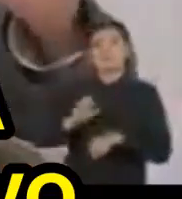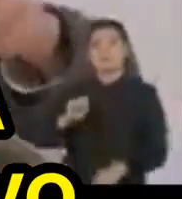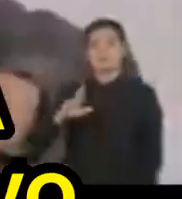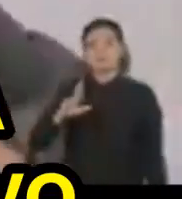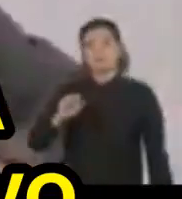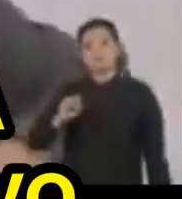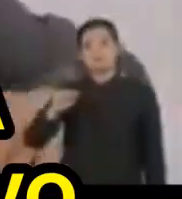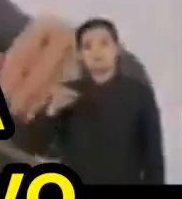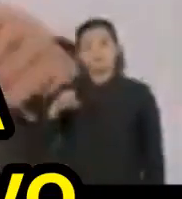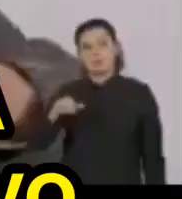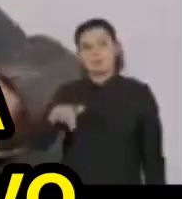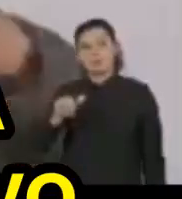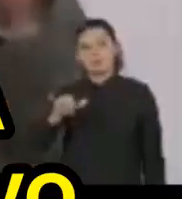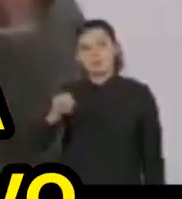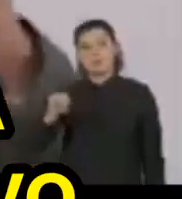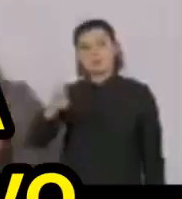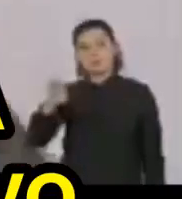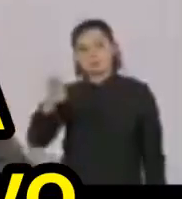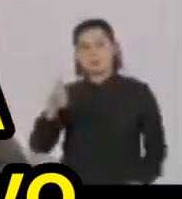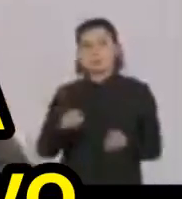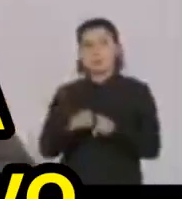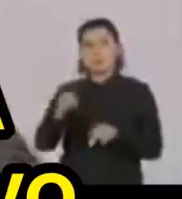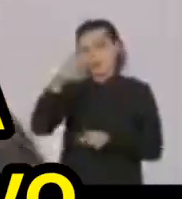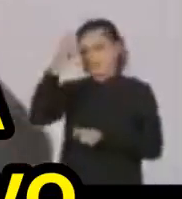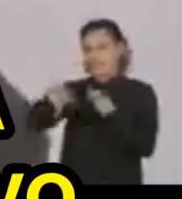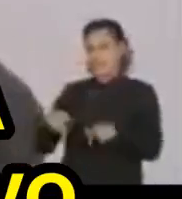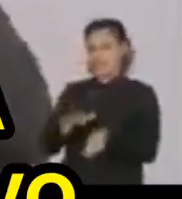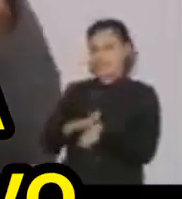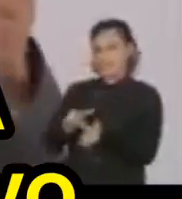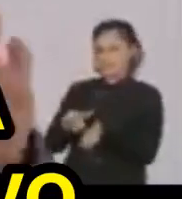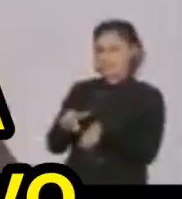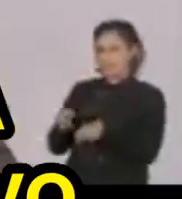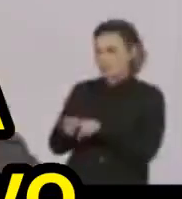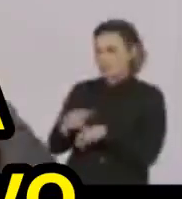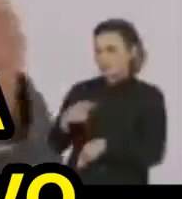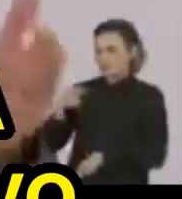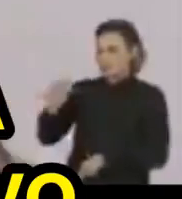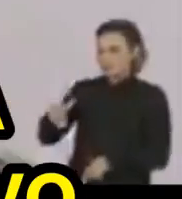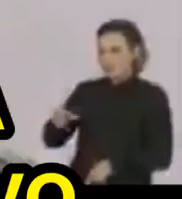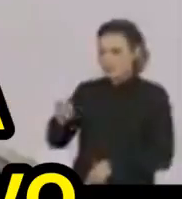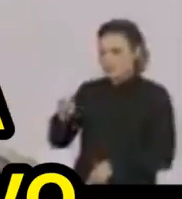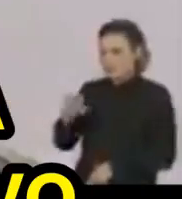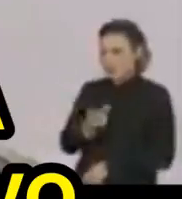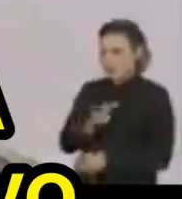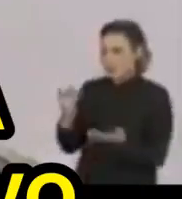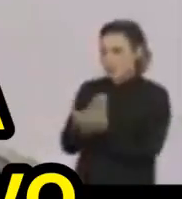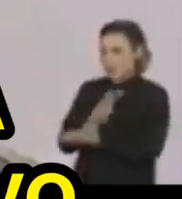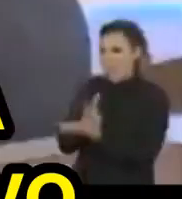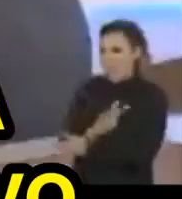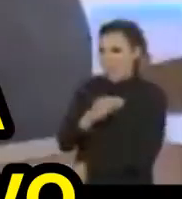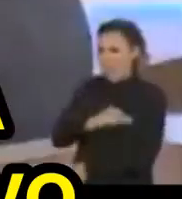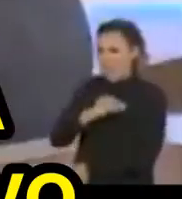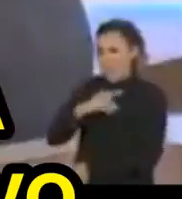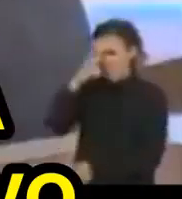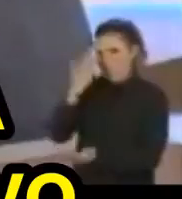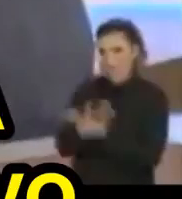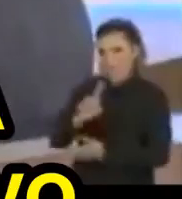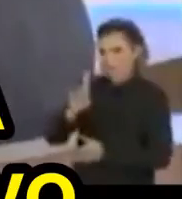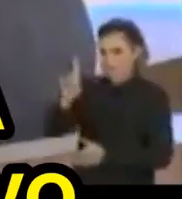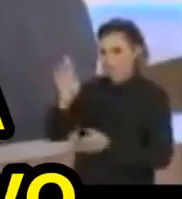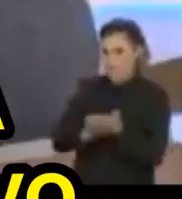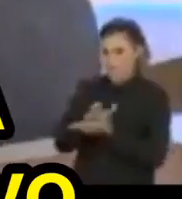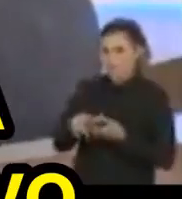Eles diziam que eram os impuros, aqueles que, os ímpios, os que não acreditavam em Deus, não é? Os que